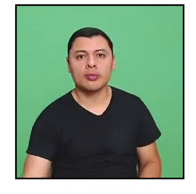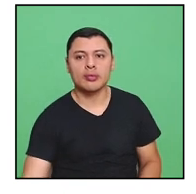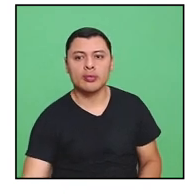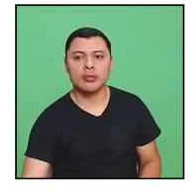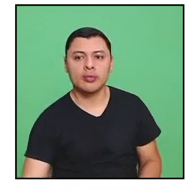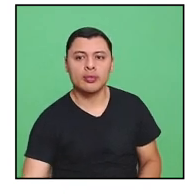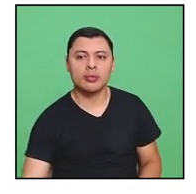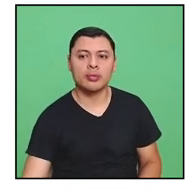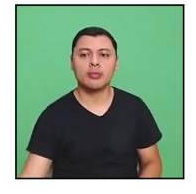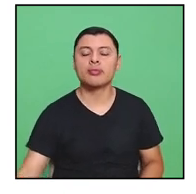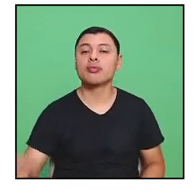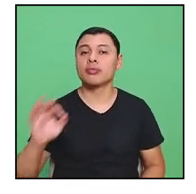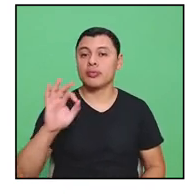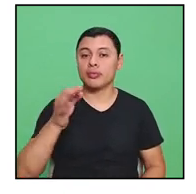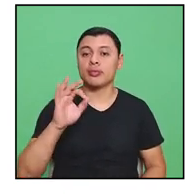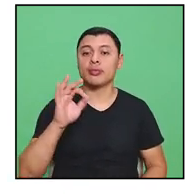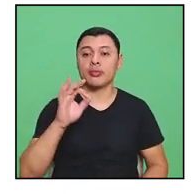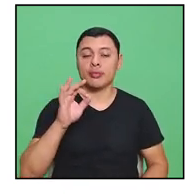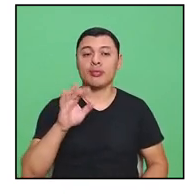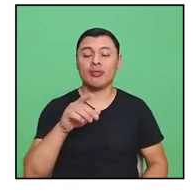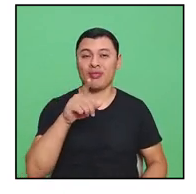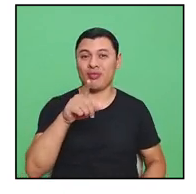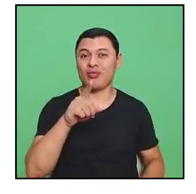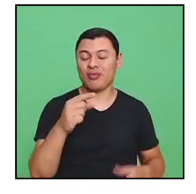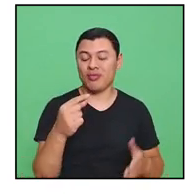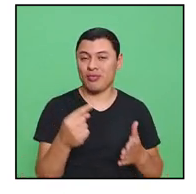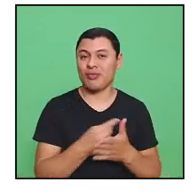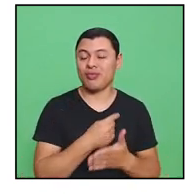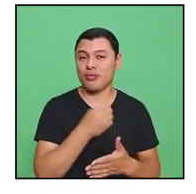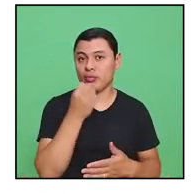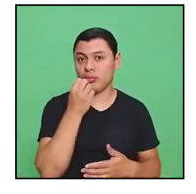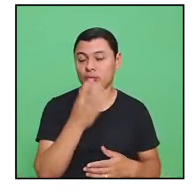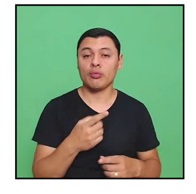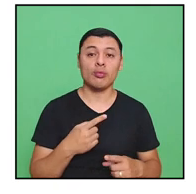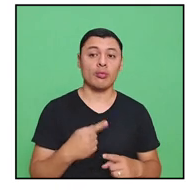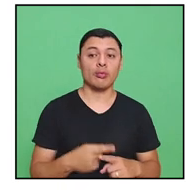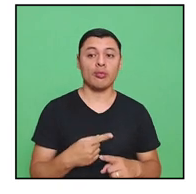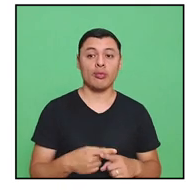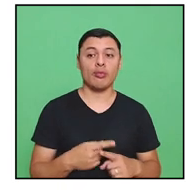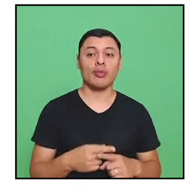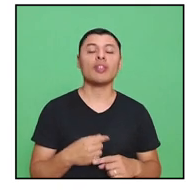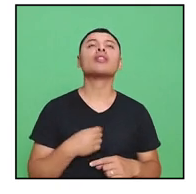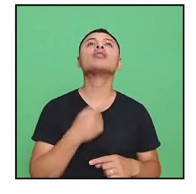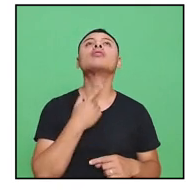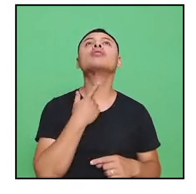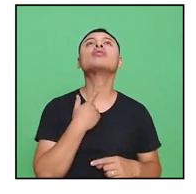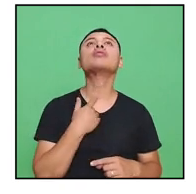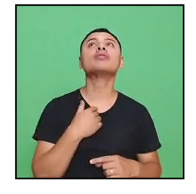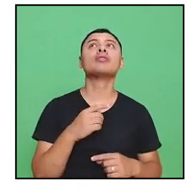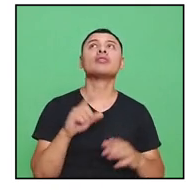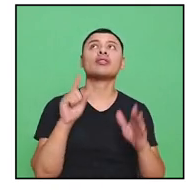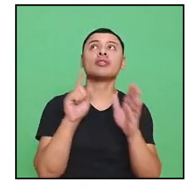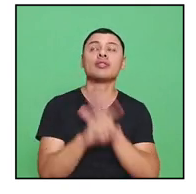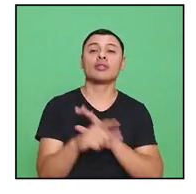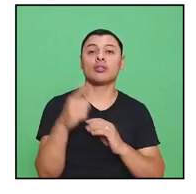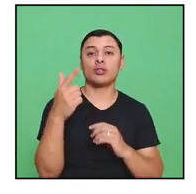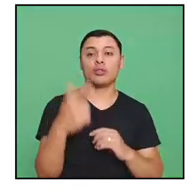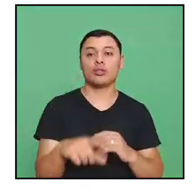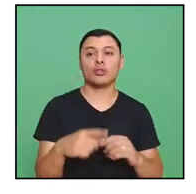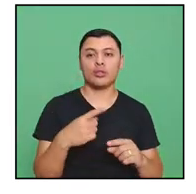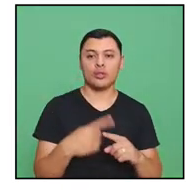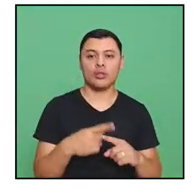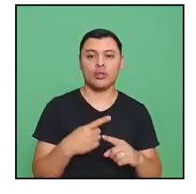Super. É engraçado, é bom você trazer esse ponto, né? Porque aí eu já quero já meio que jogar para você de novo, porque você tá falando